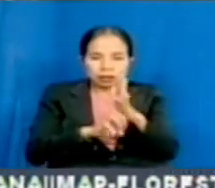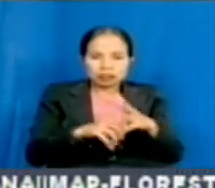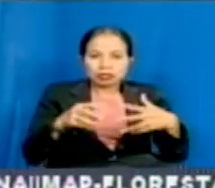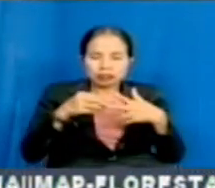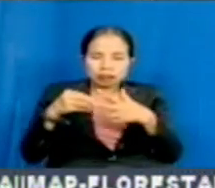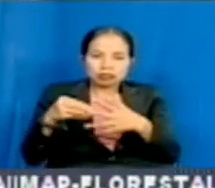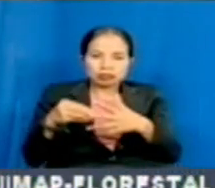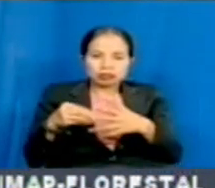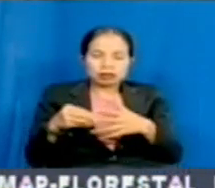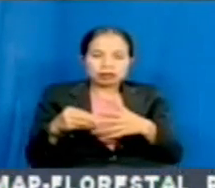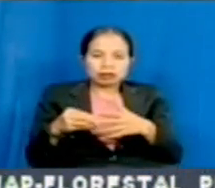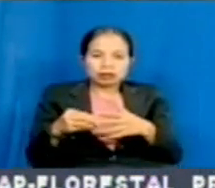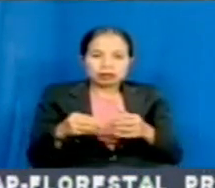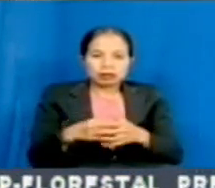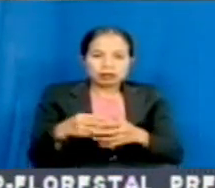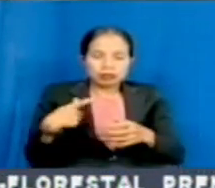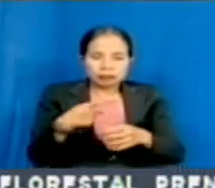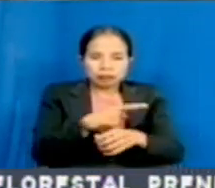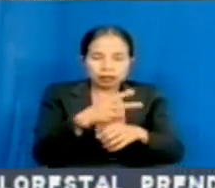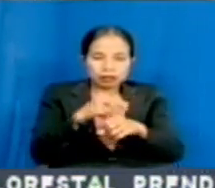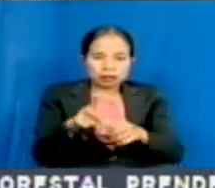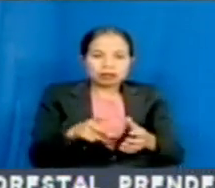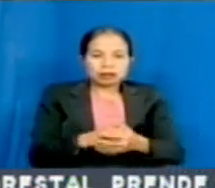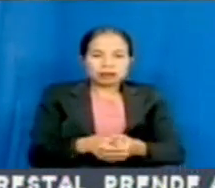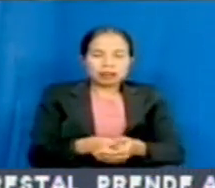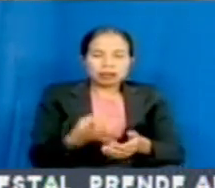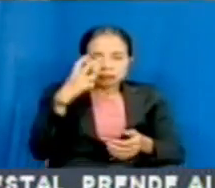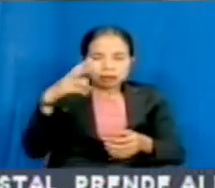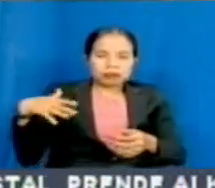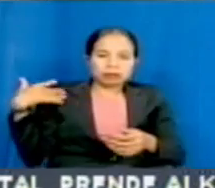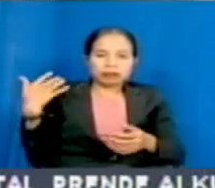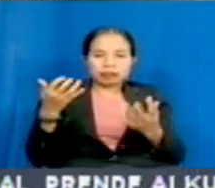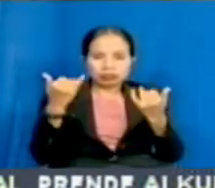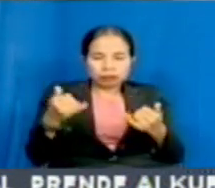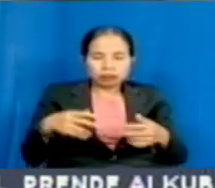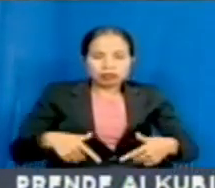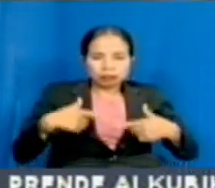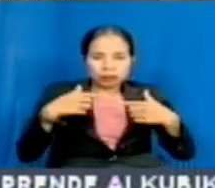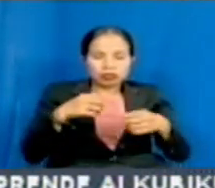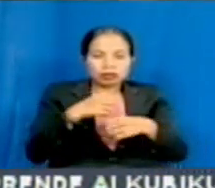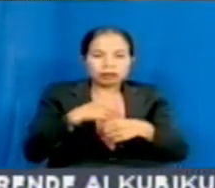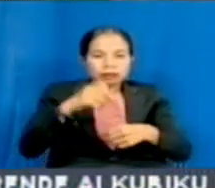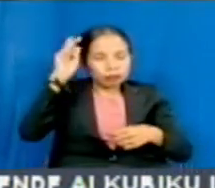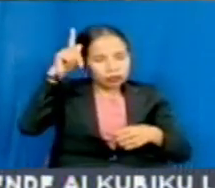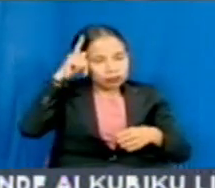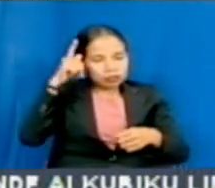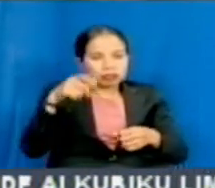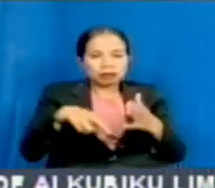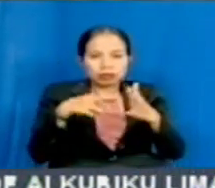liu órgão executivo, atuare juventude atual sirene mores. Cria política, no